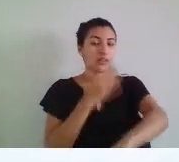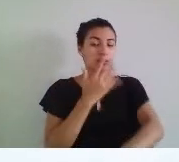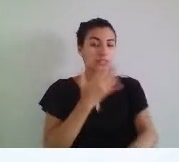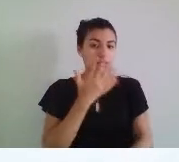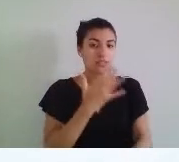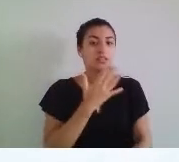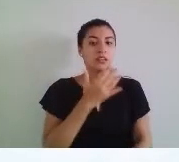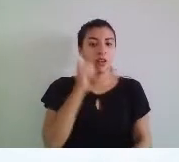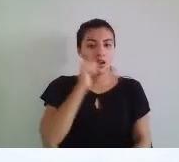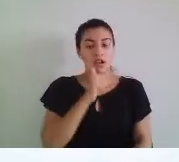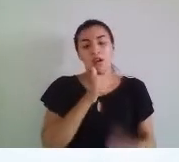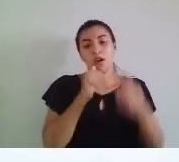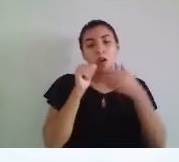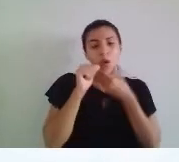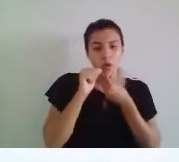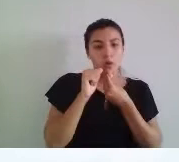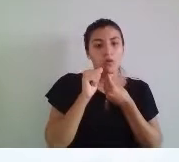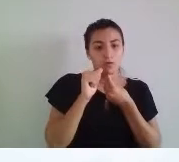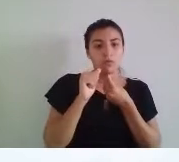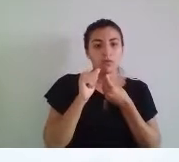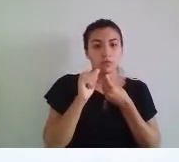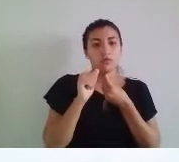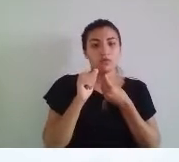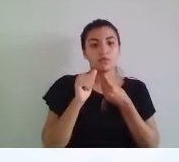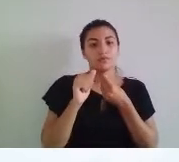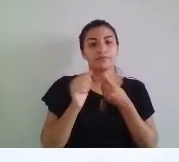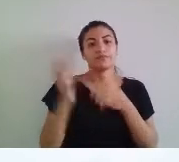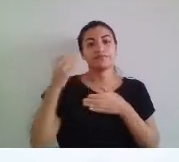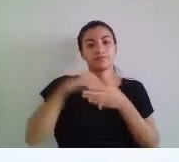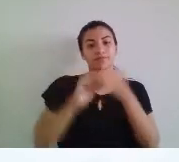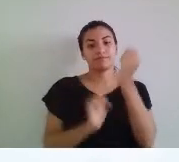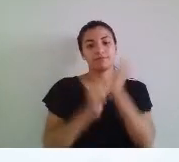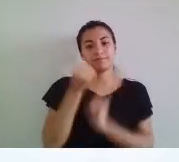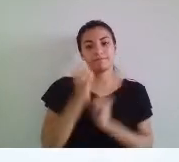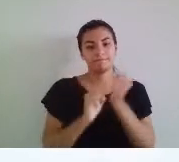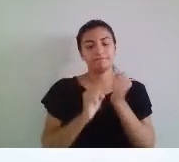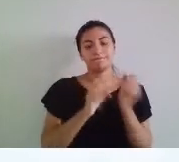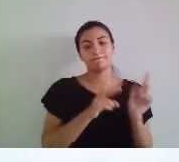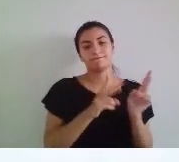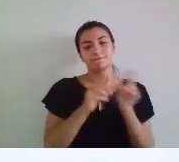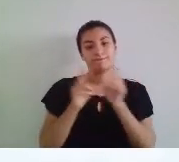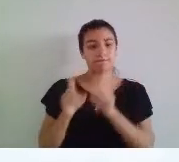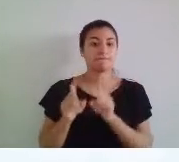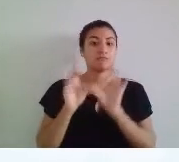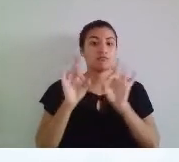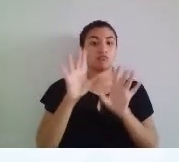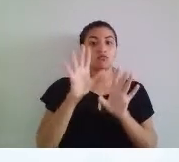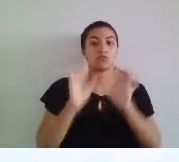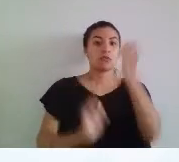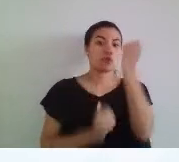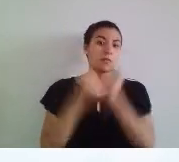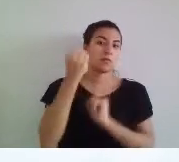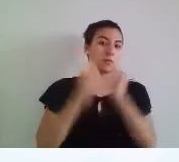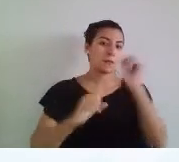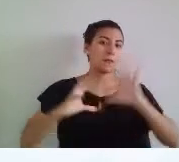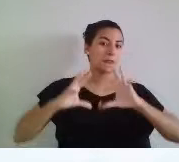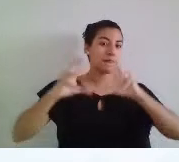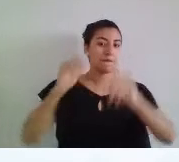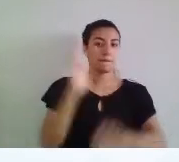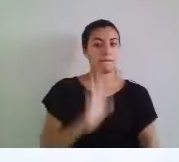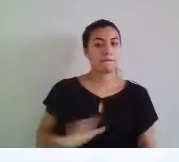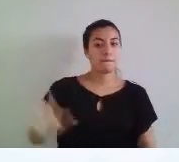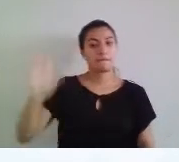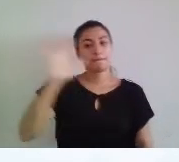homens e mulheres, nas montadoras. E isso é um recorte, né, para toda a indústria, para todos os setores, para o comércio, que a gente